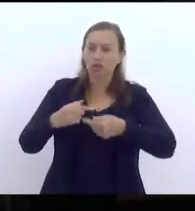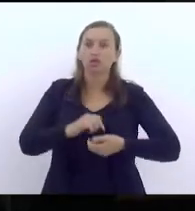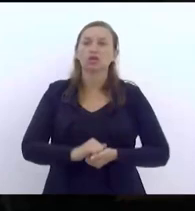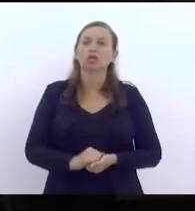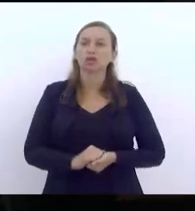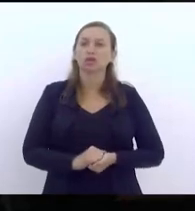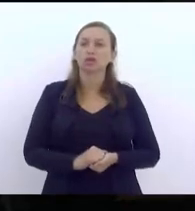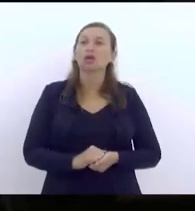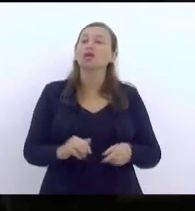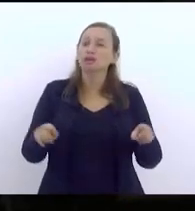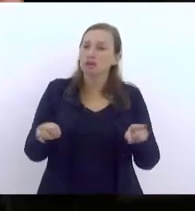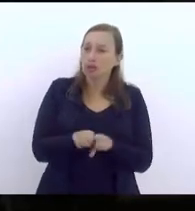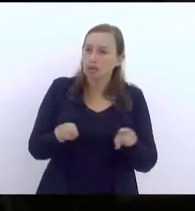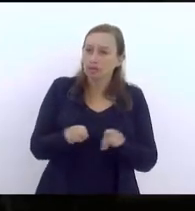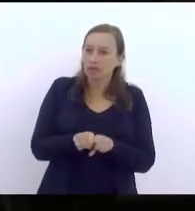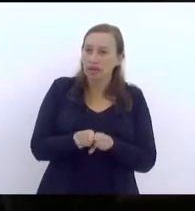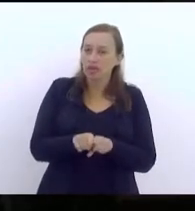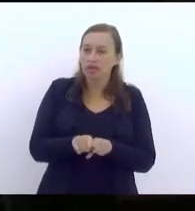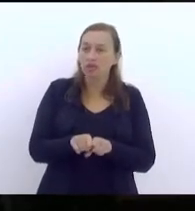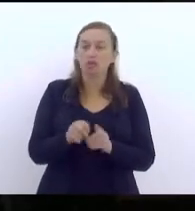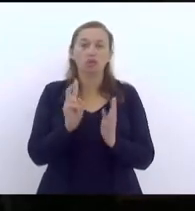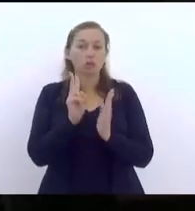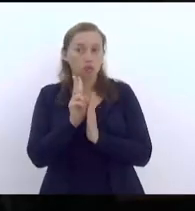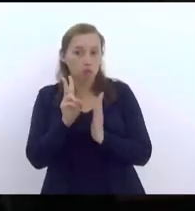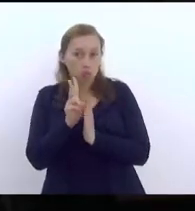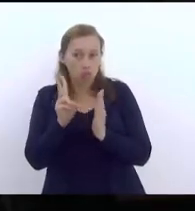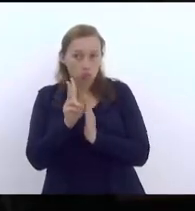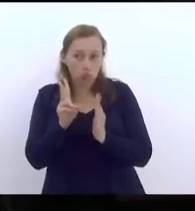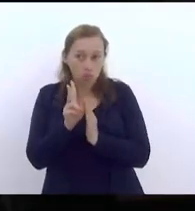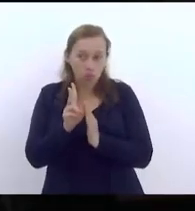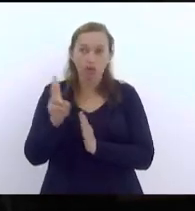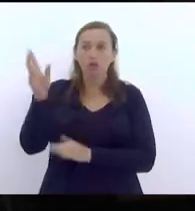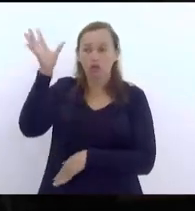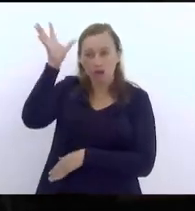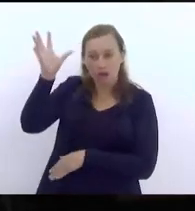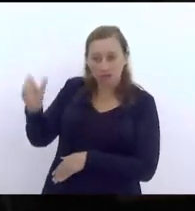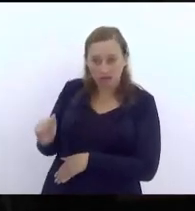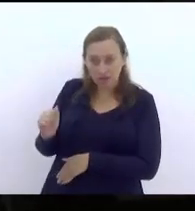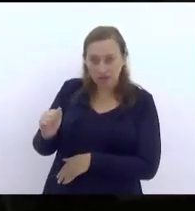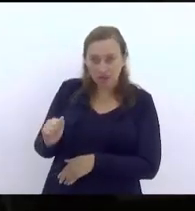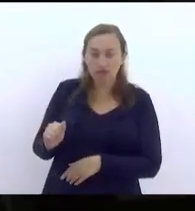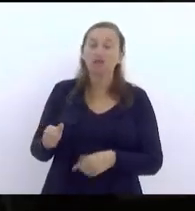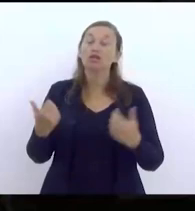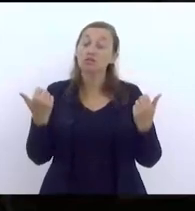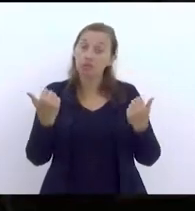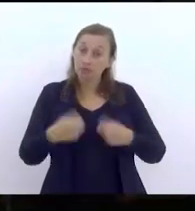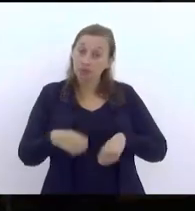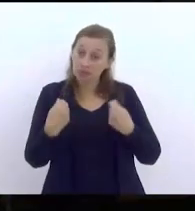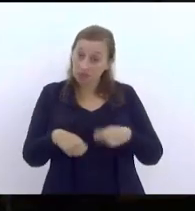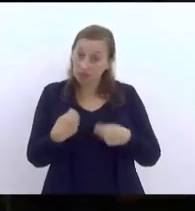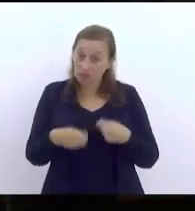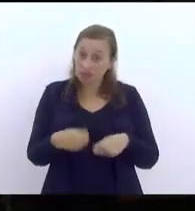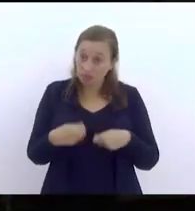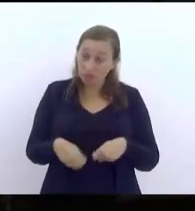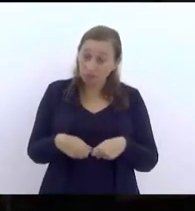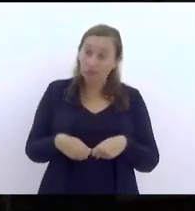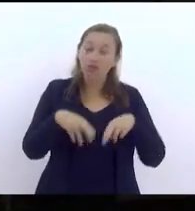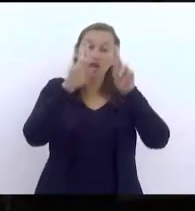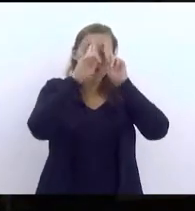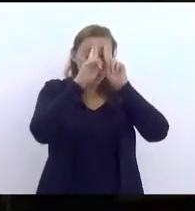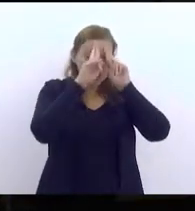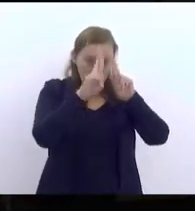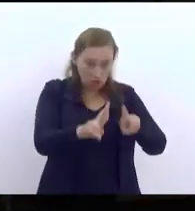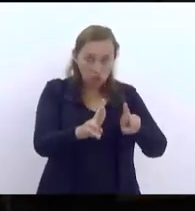ancestralidade também passa pelos indígenas e passa pelos africanos, e precisamos